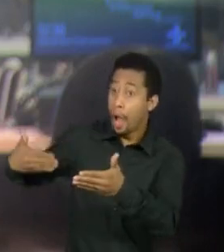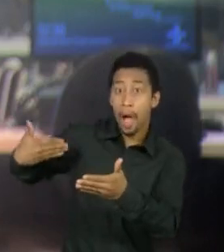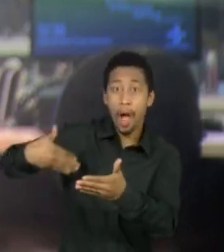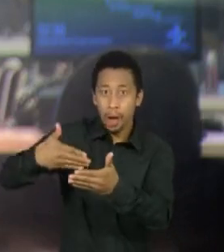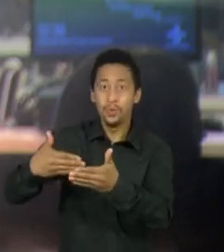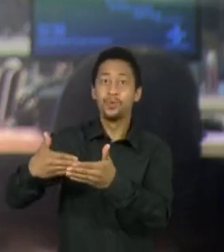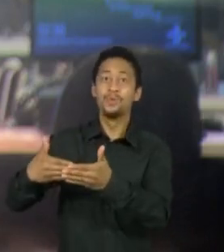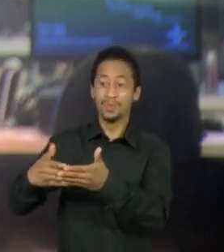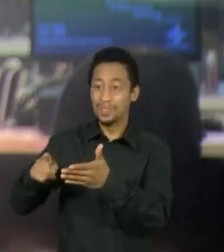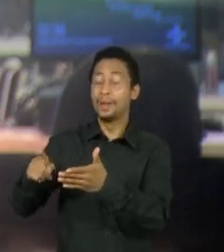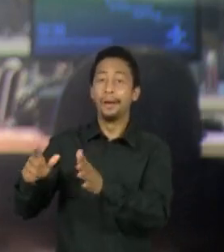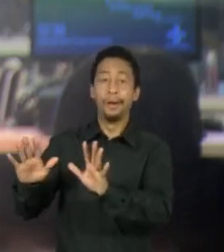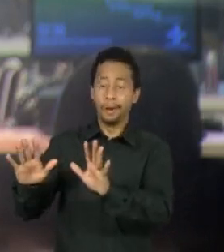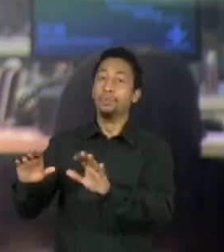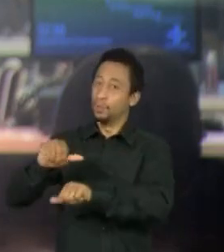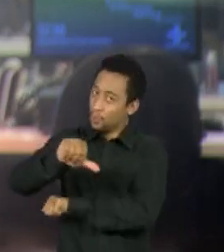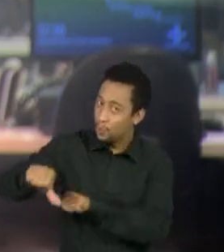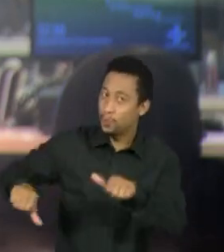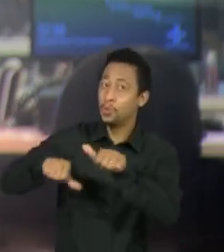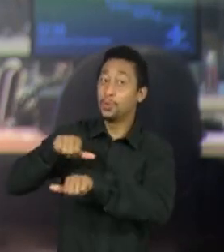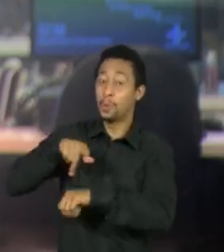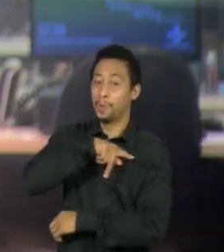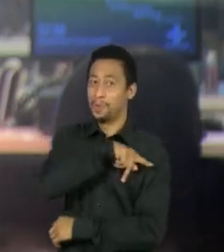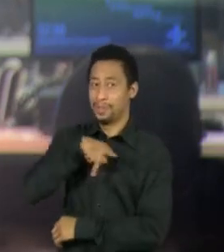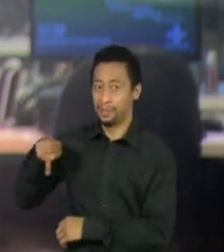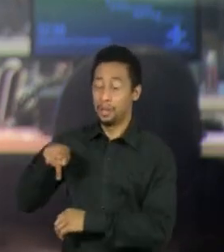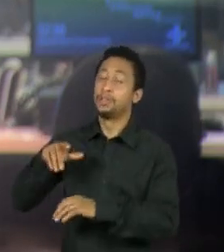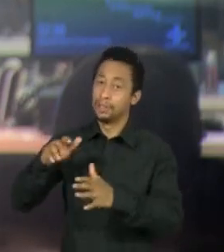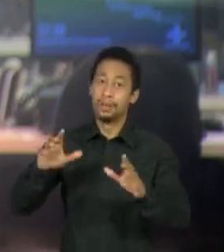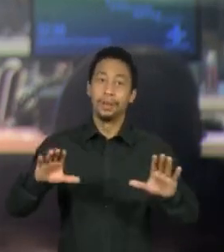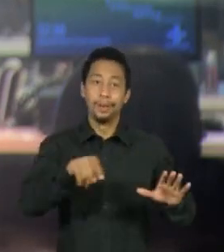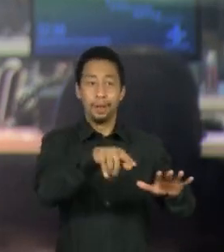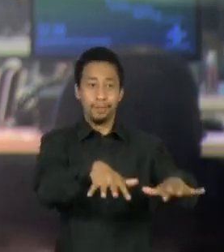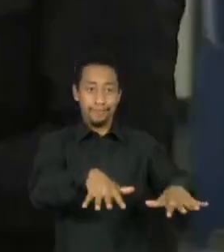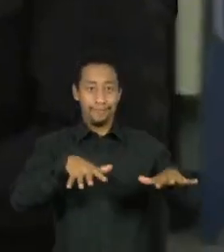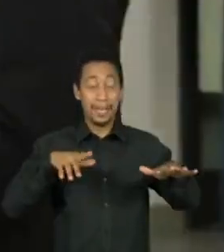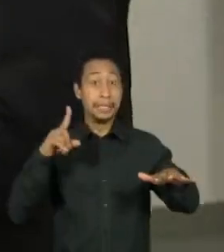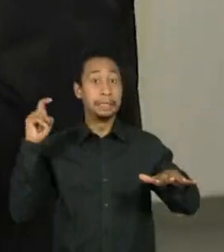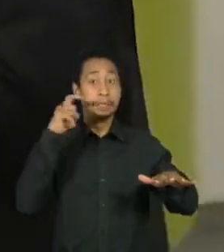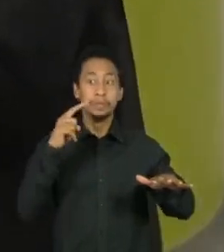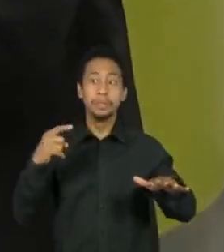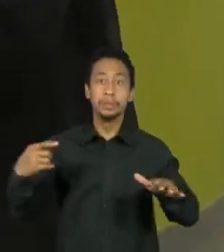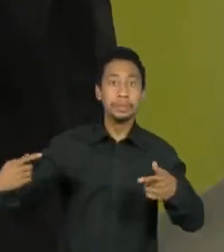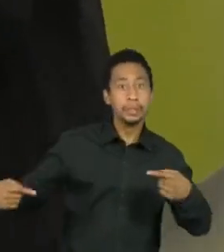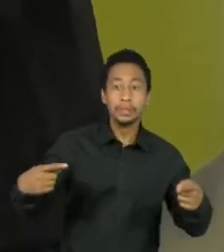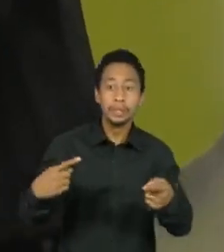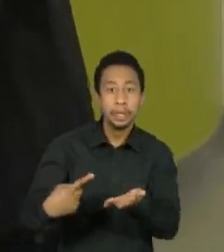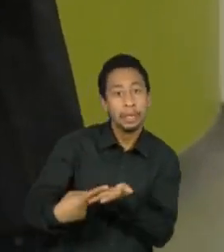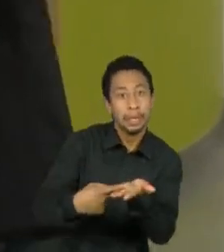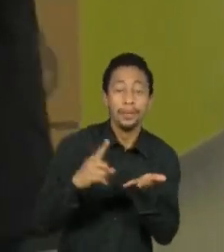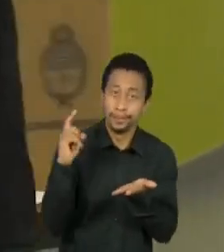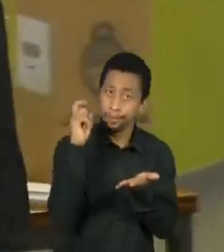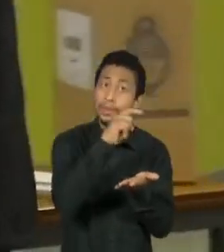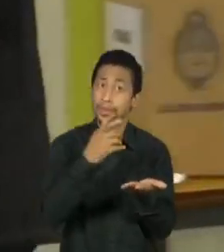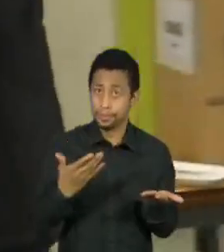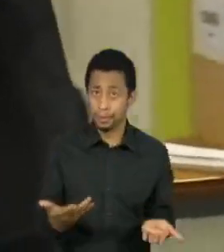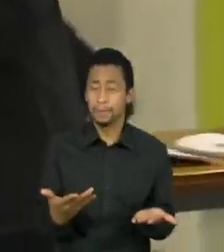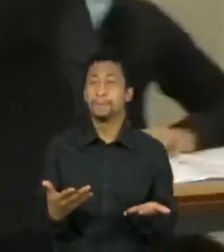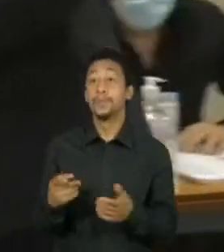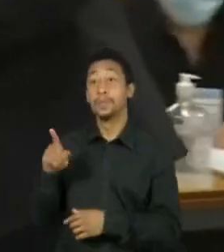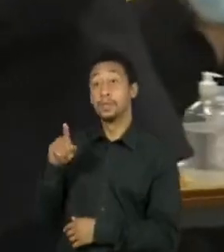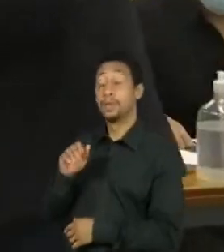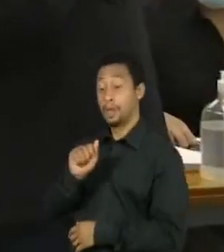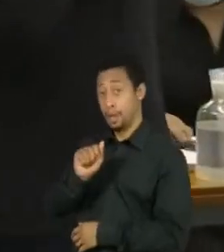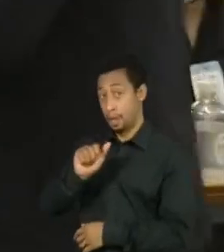pelo nista ter a minoria no senado E terá de negociar para governar e além de perder o